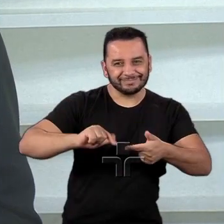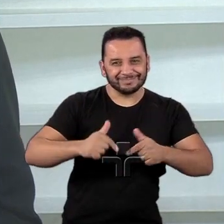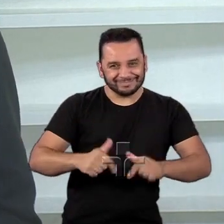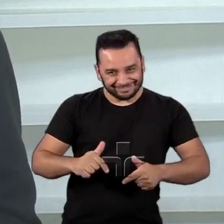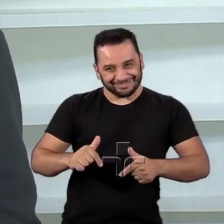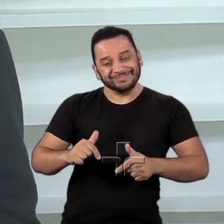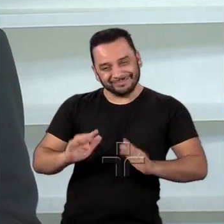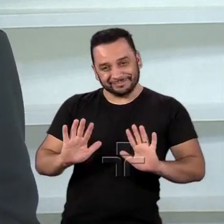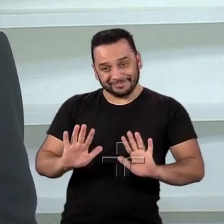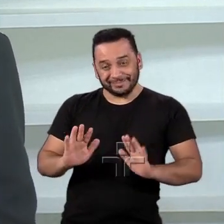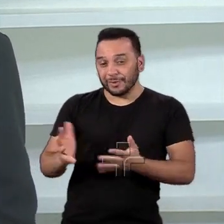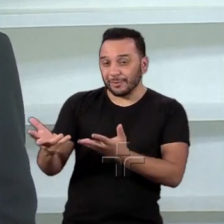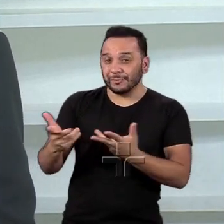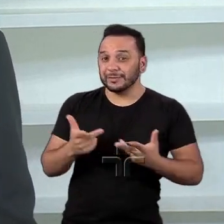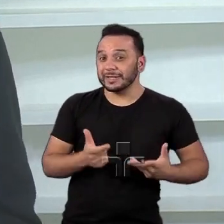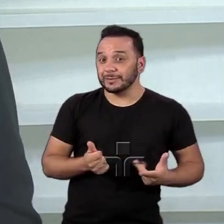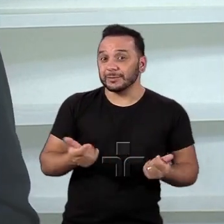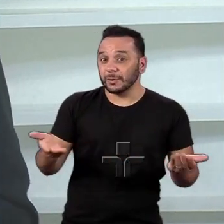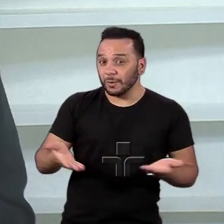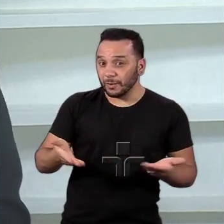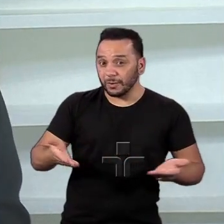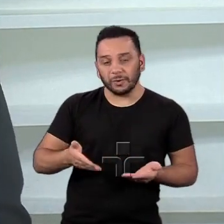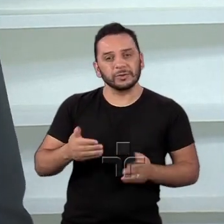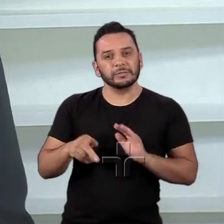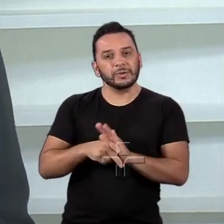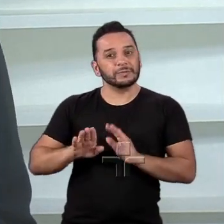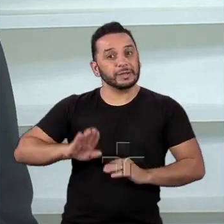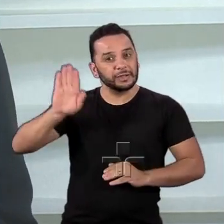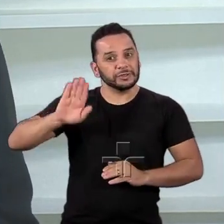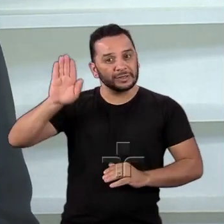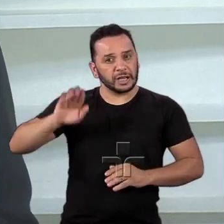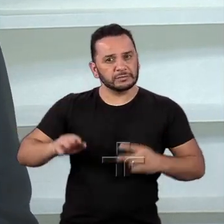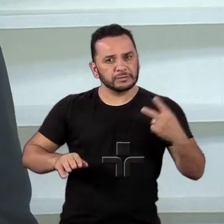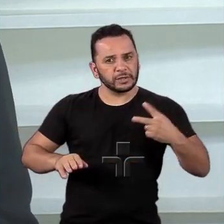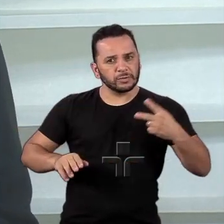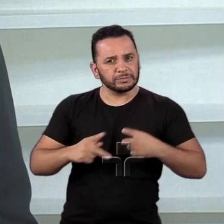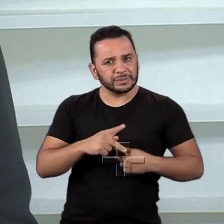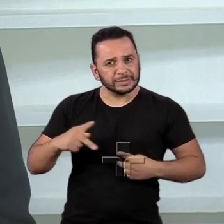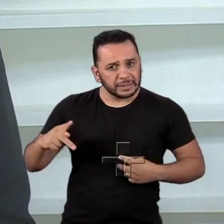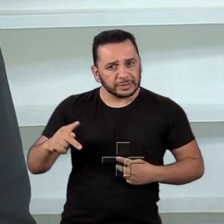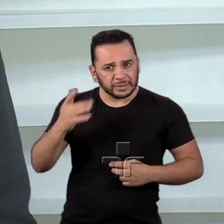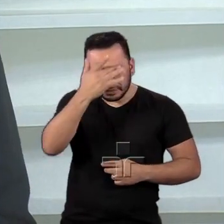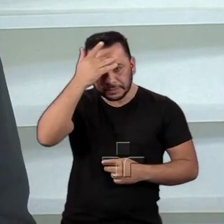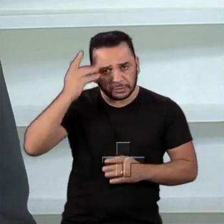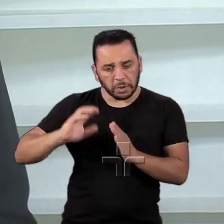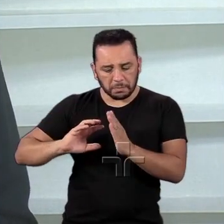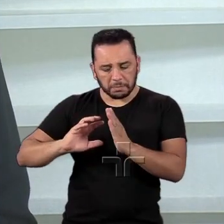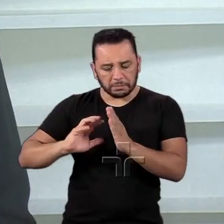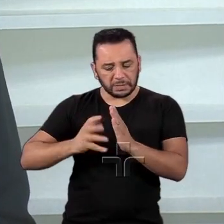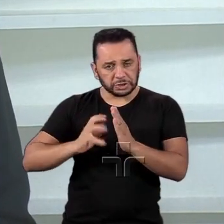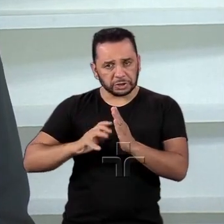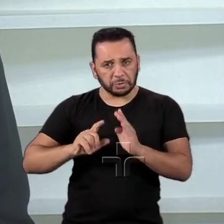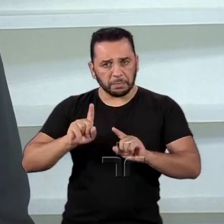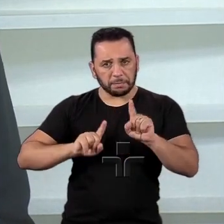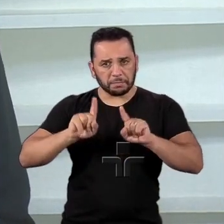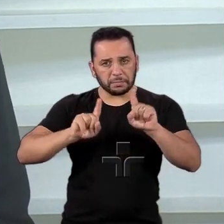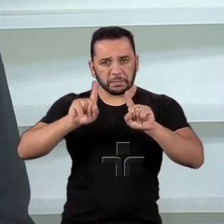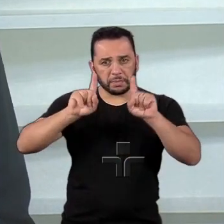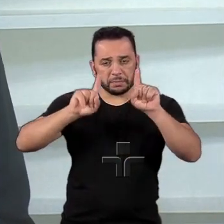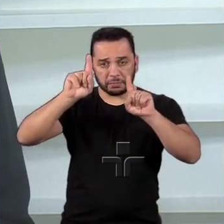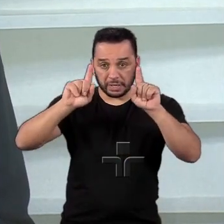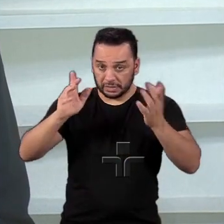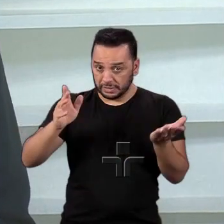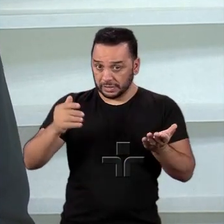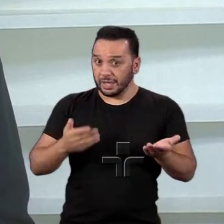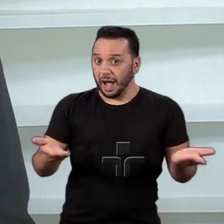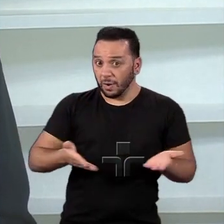os candidatos à vice-presidência das chapas mais bem situadas nas pesquisas eleitorais. Estamos no ar em todo o país